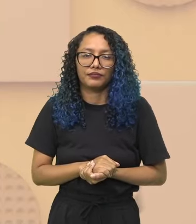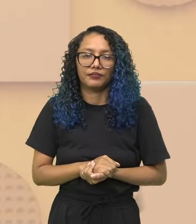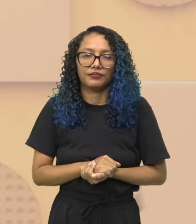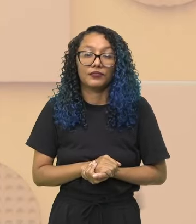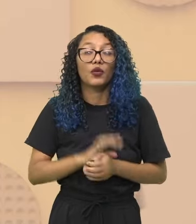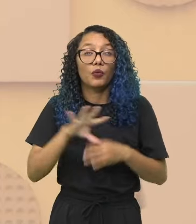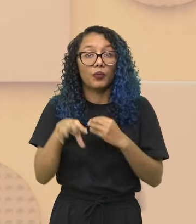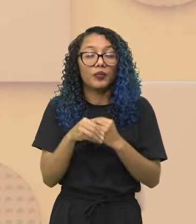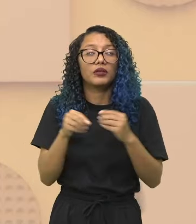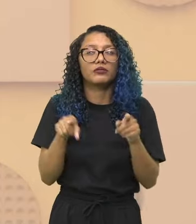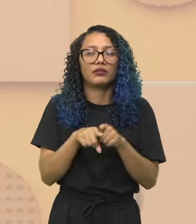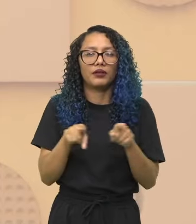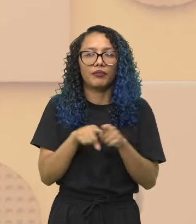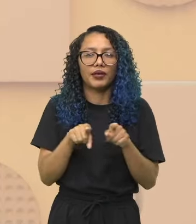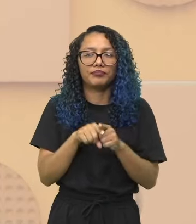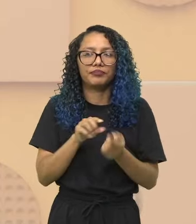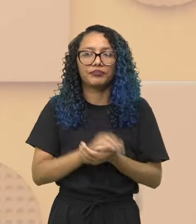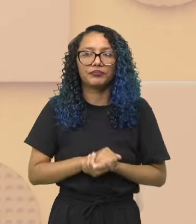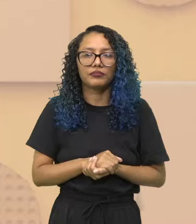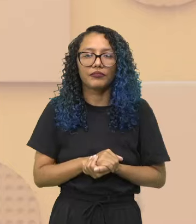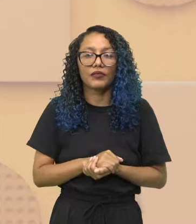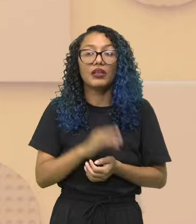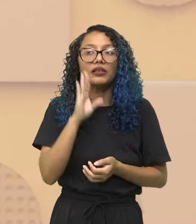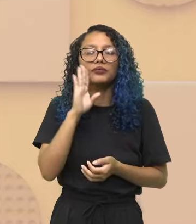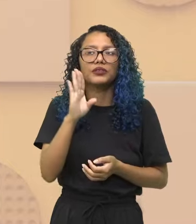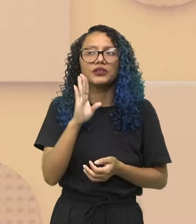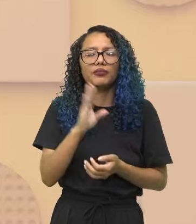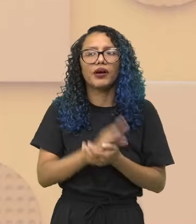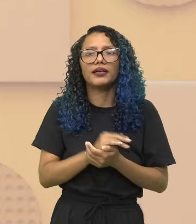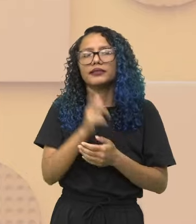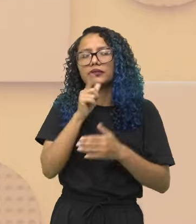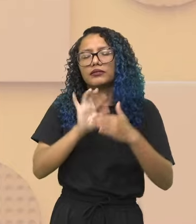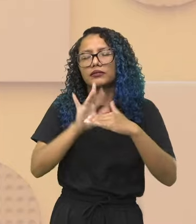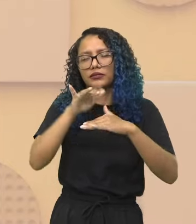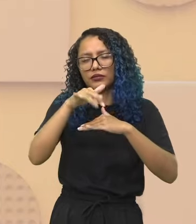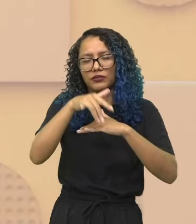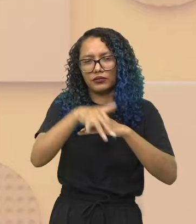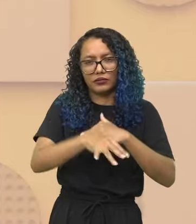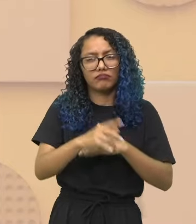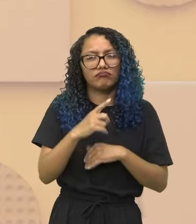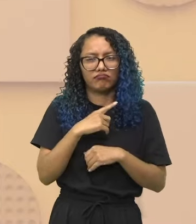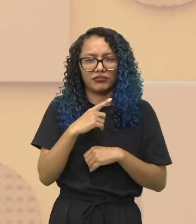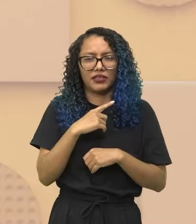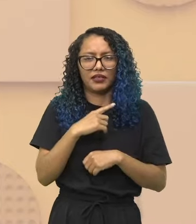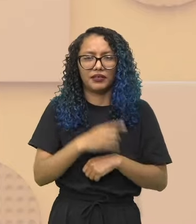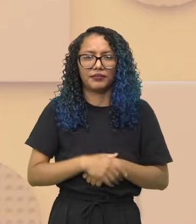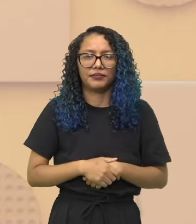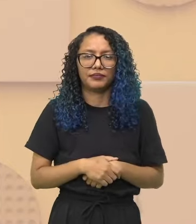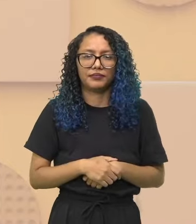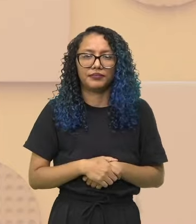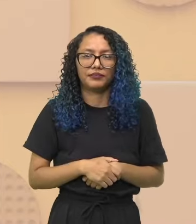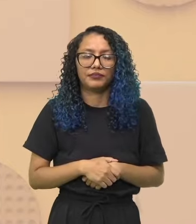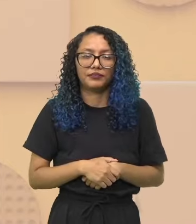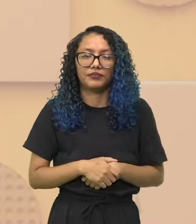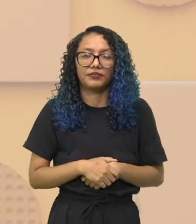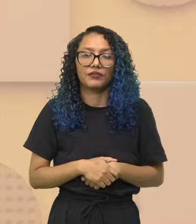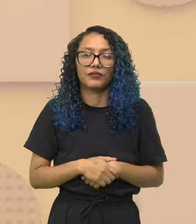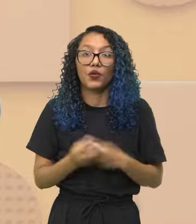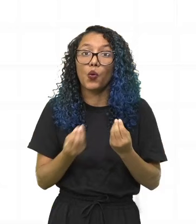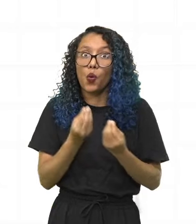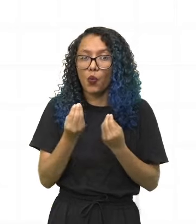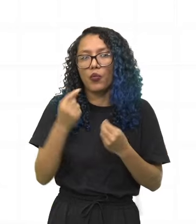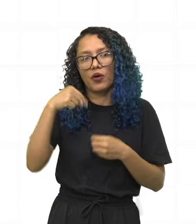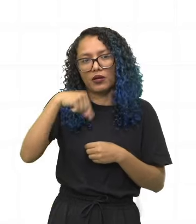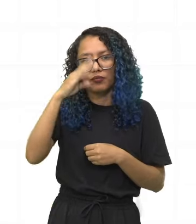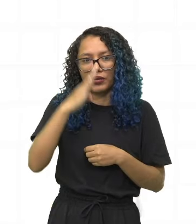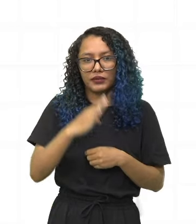quais são as principais hidrelétricas, a participação também delas com relação ao Brasil. E